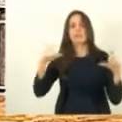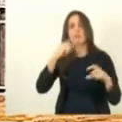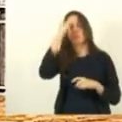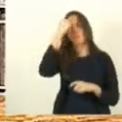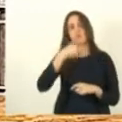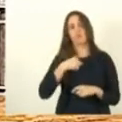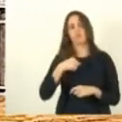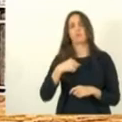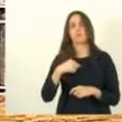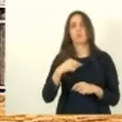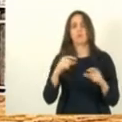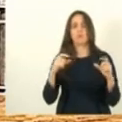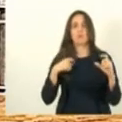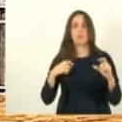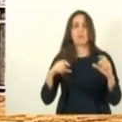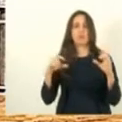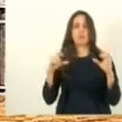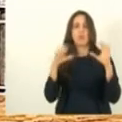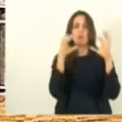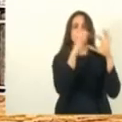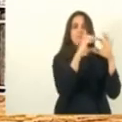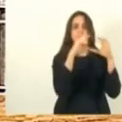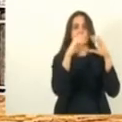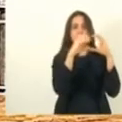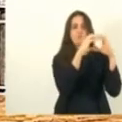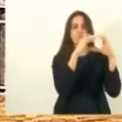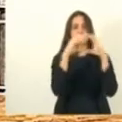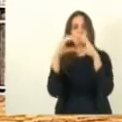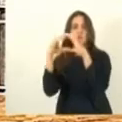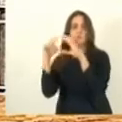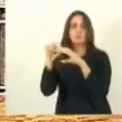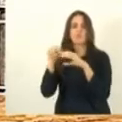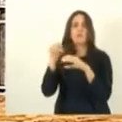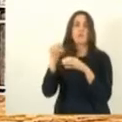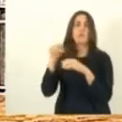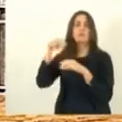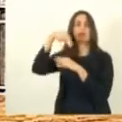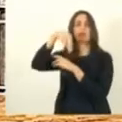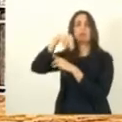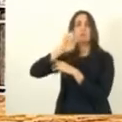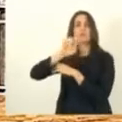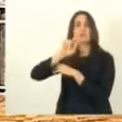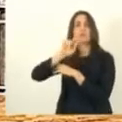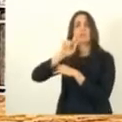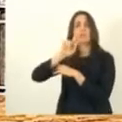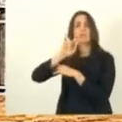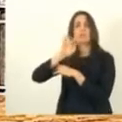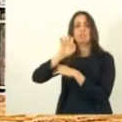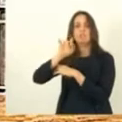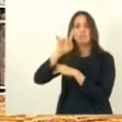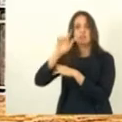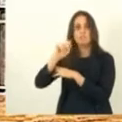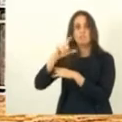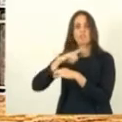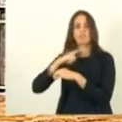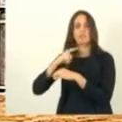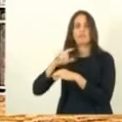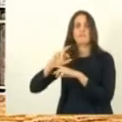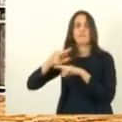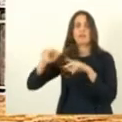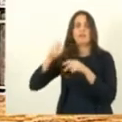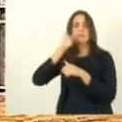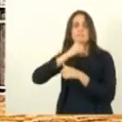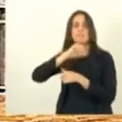chamado Negligência, e lá o senhor encontrará dezenas de relatos de mães que